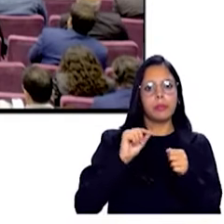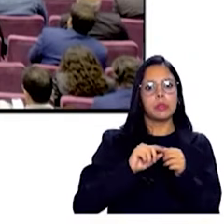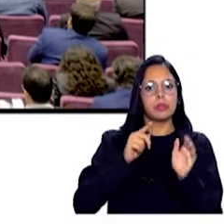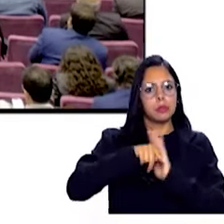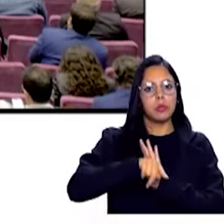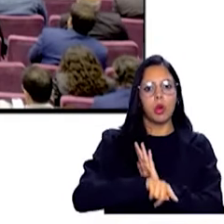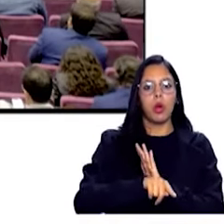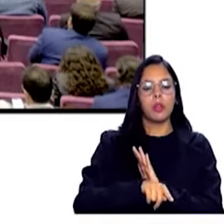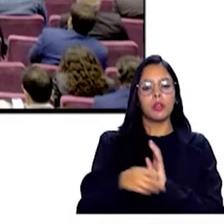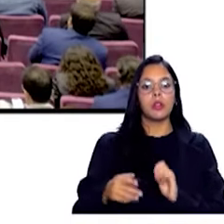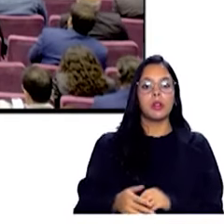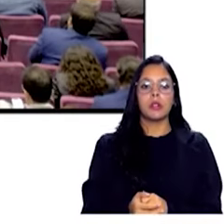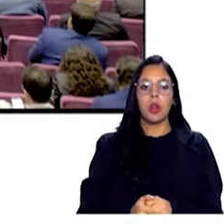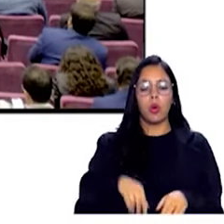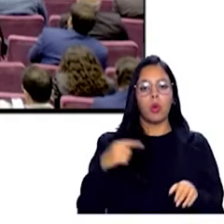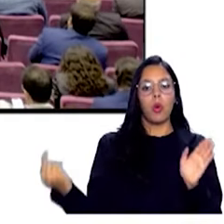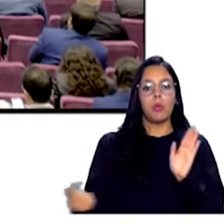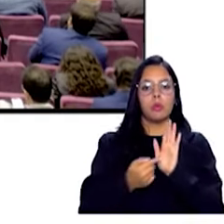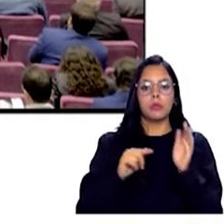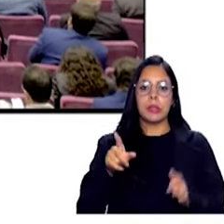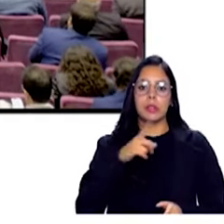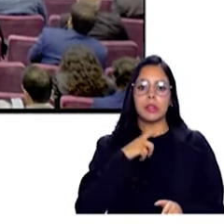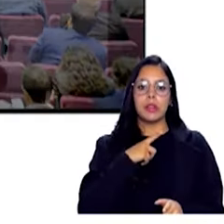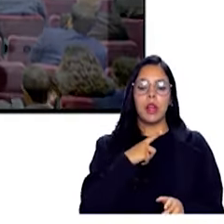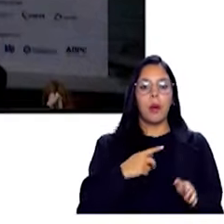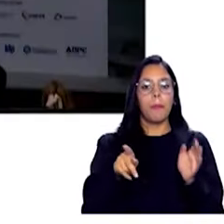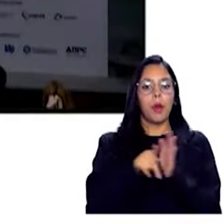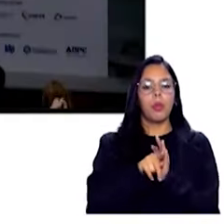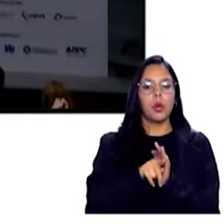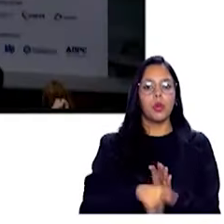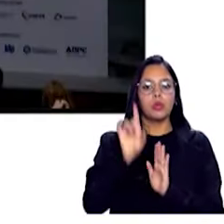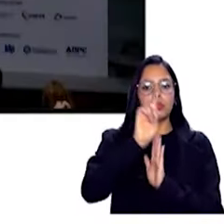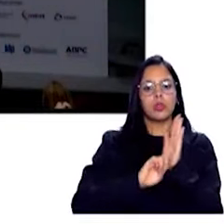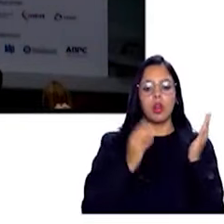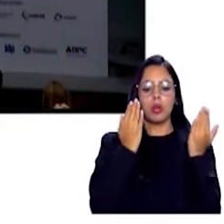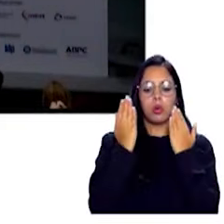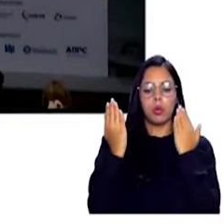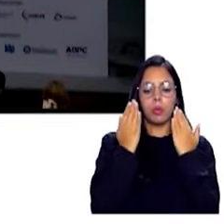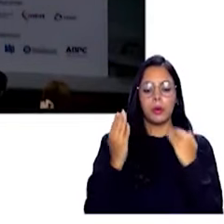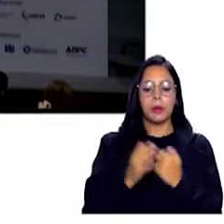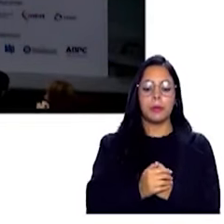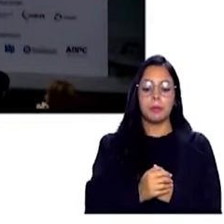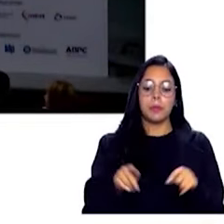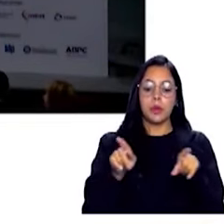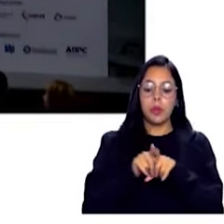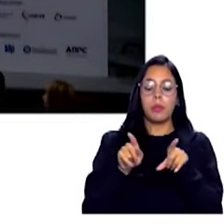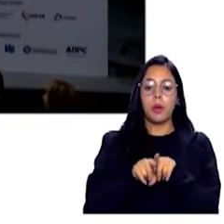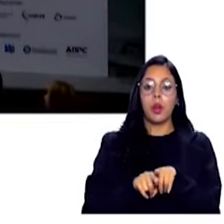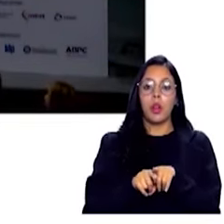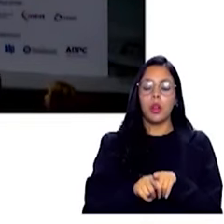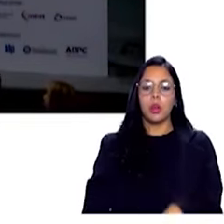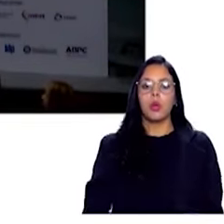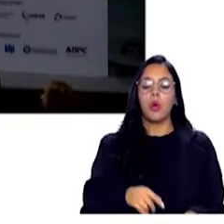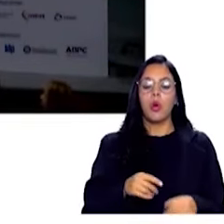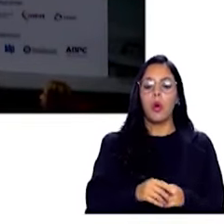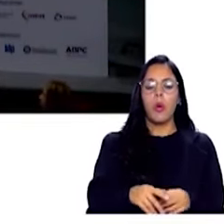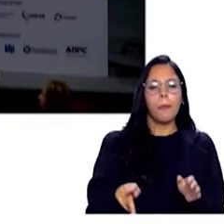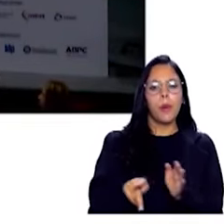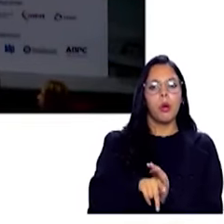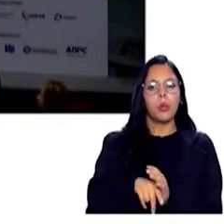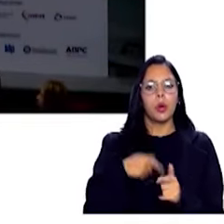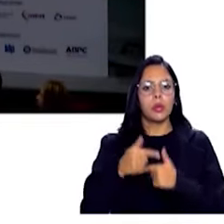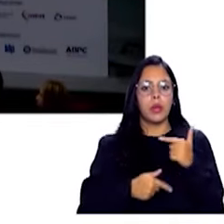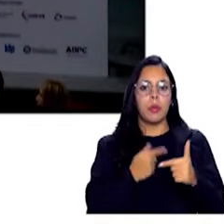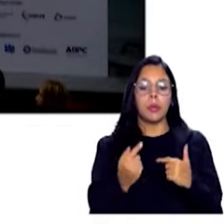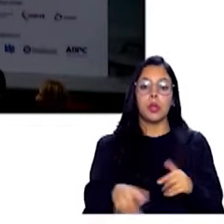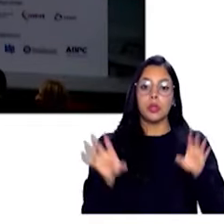mais objetiva no direito comparado e sobretudo o papel das duas cortes aqui como